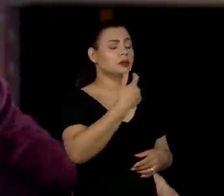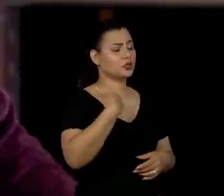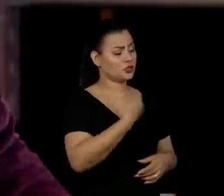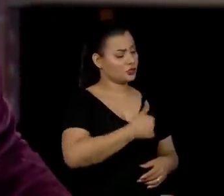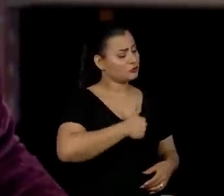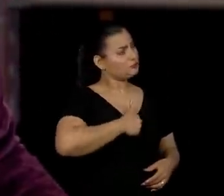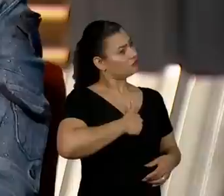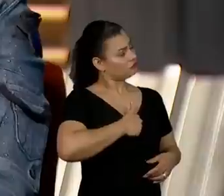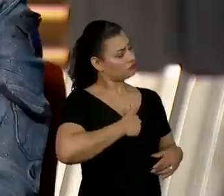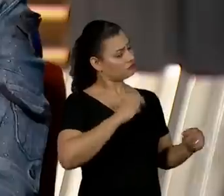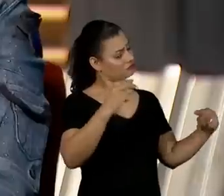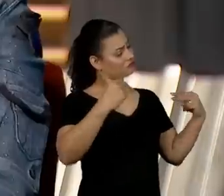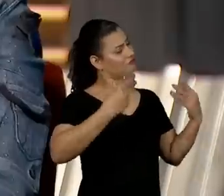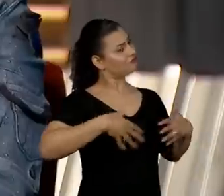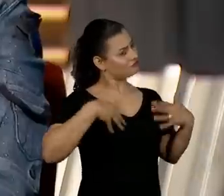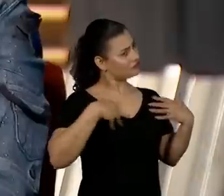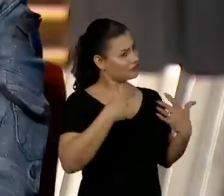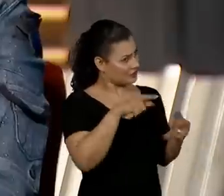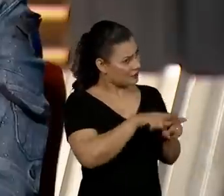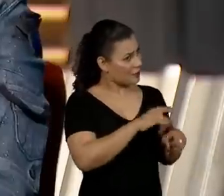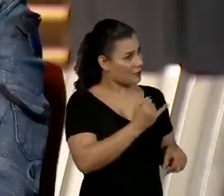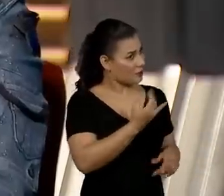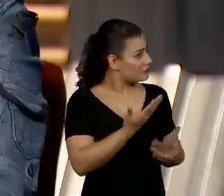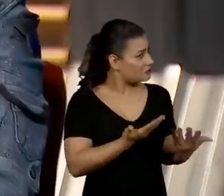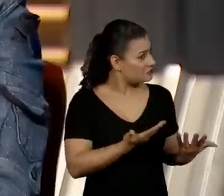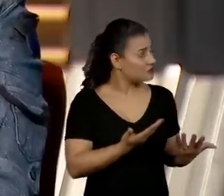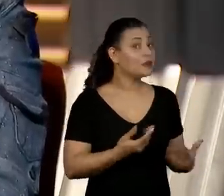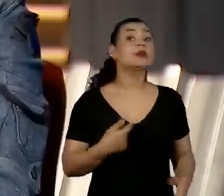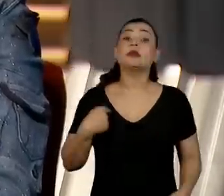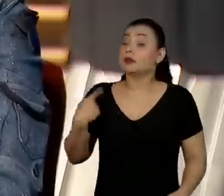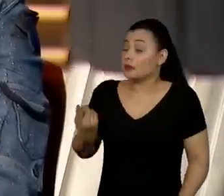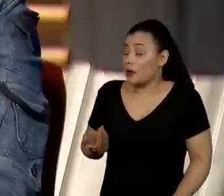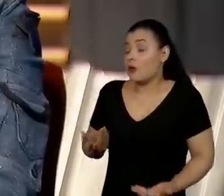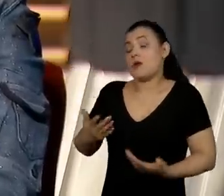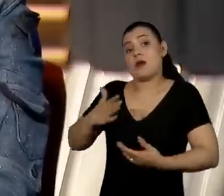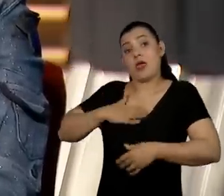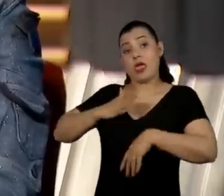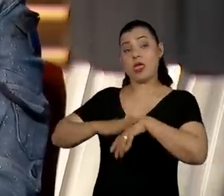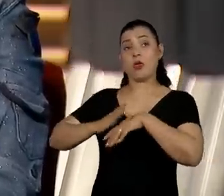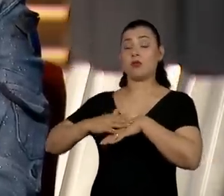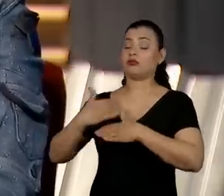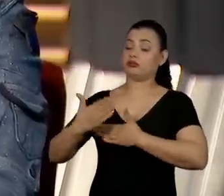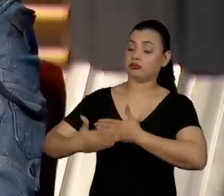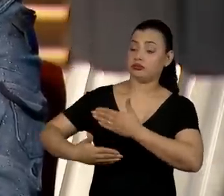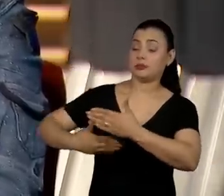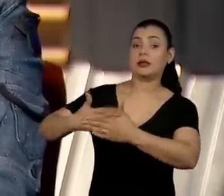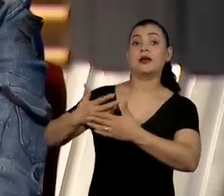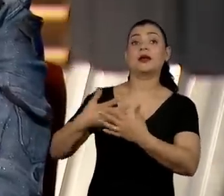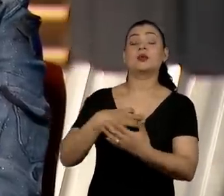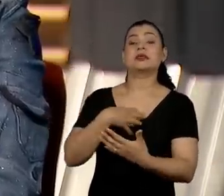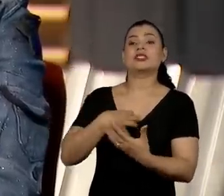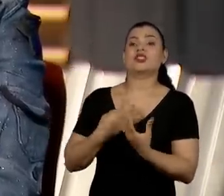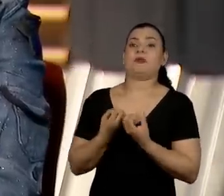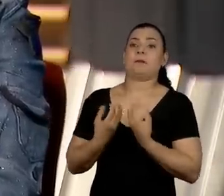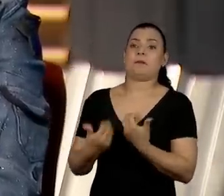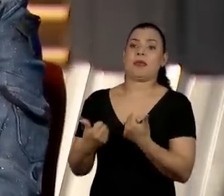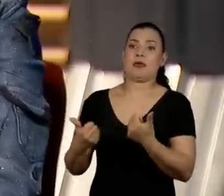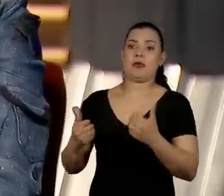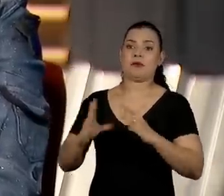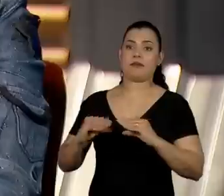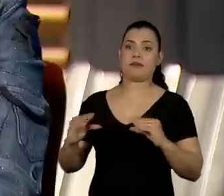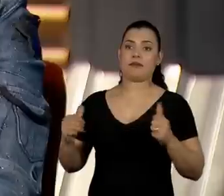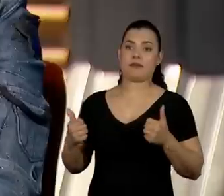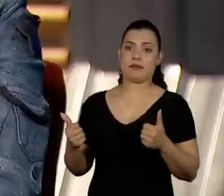gente se achar não eu caminho para algo que eu me sinta bem né